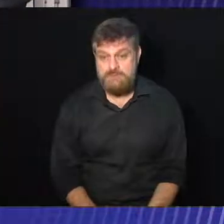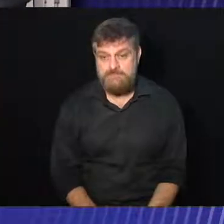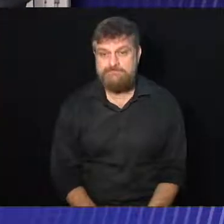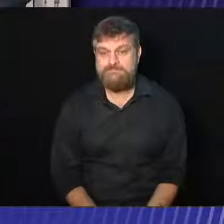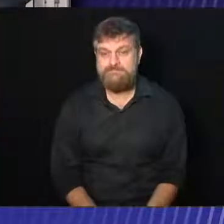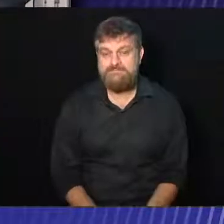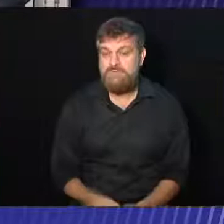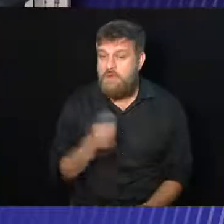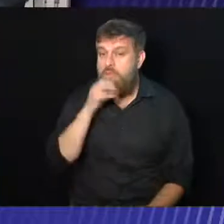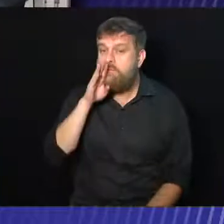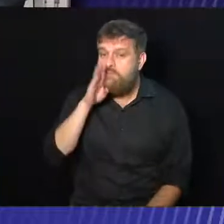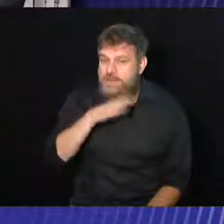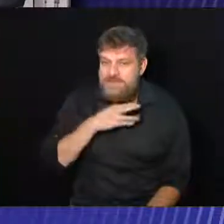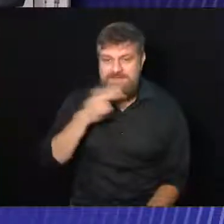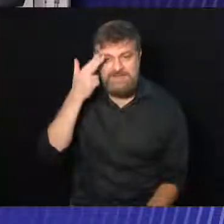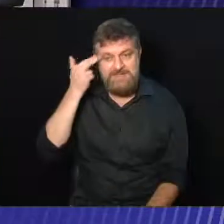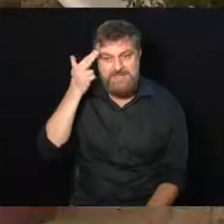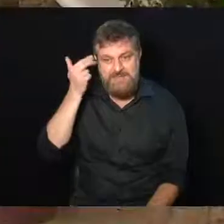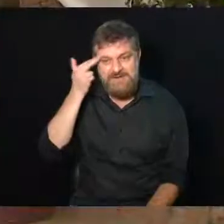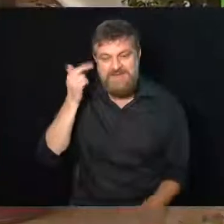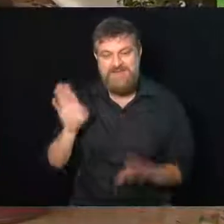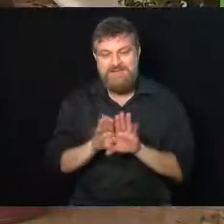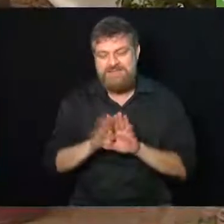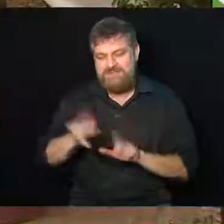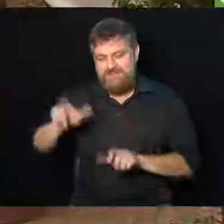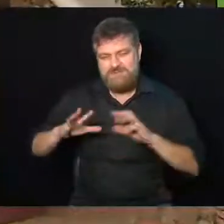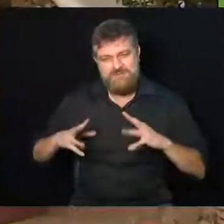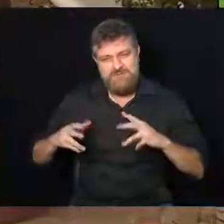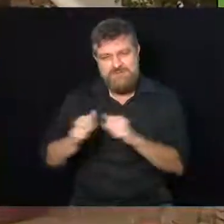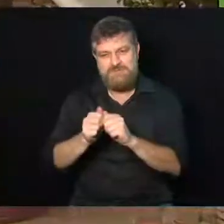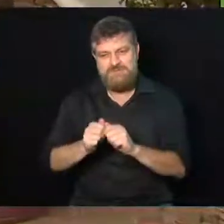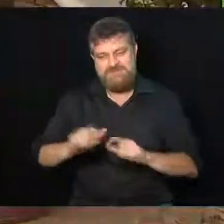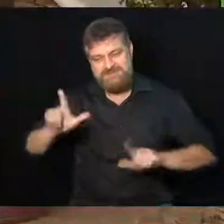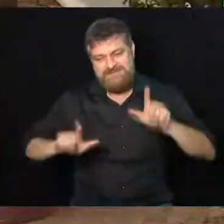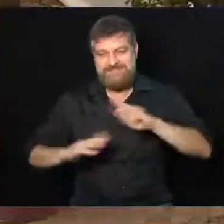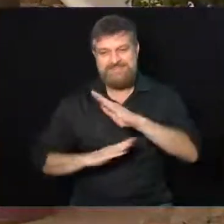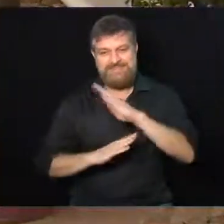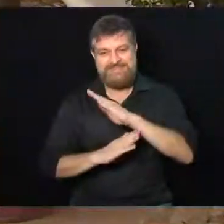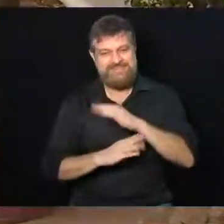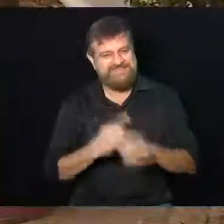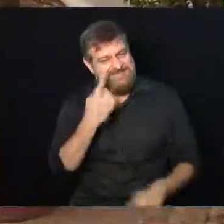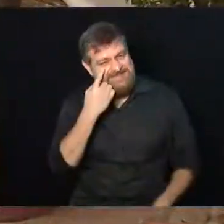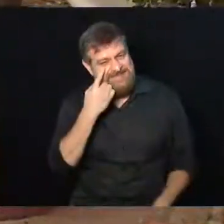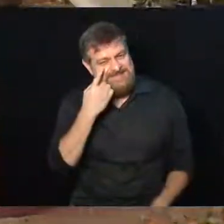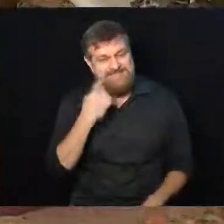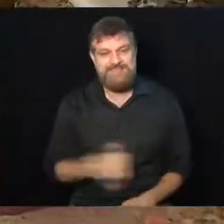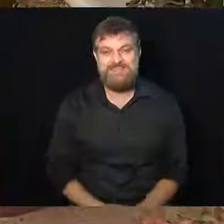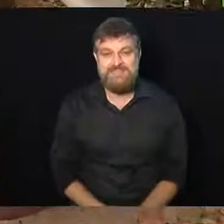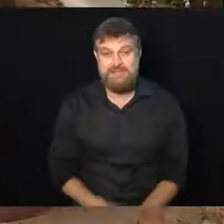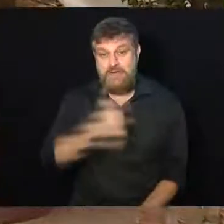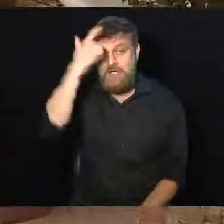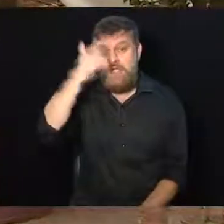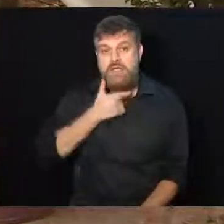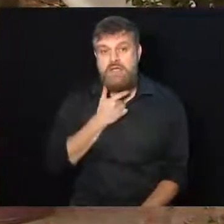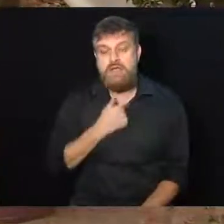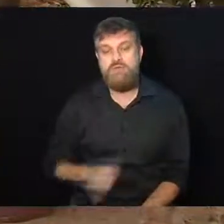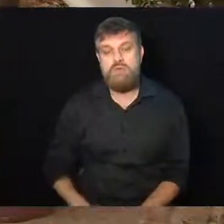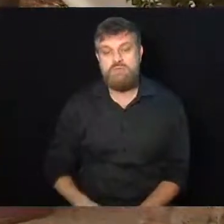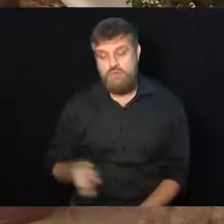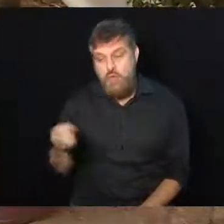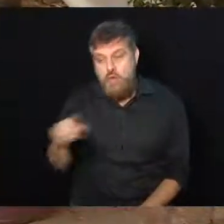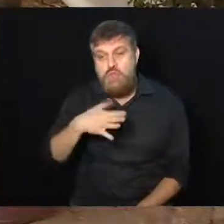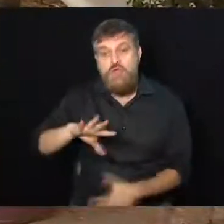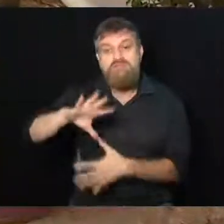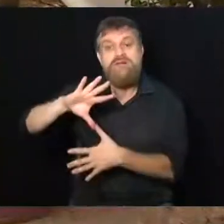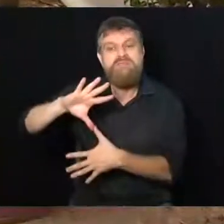Pois é, boa tarde para você, Gabriel, boa tarde para todo mundo ligado aqui no Jornal Câmara Notícia. Eu tô no Jardim Nova